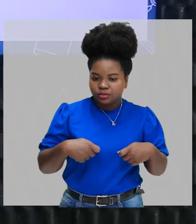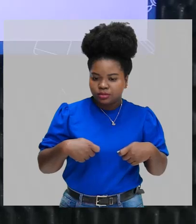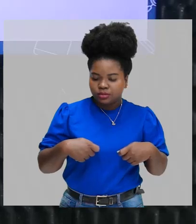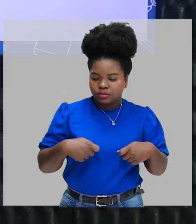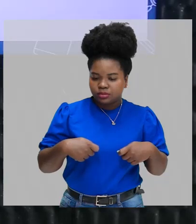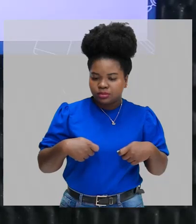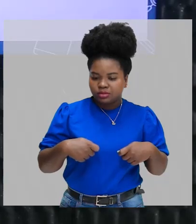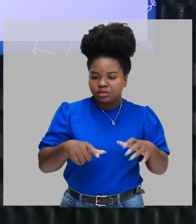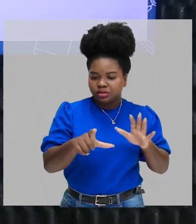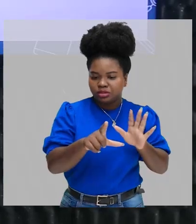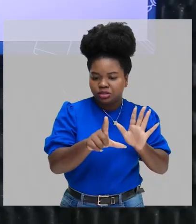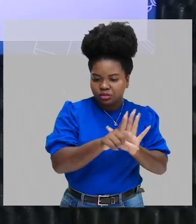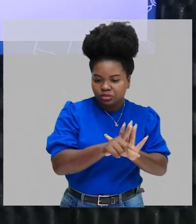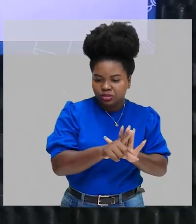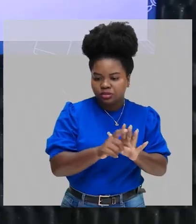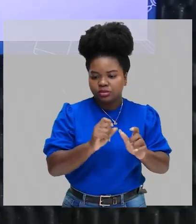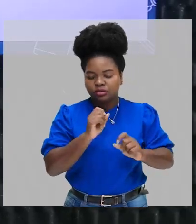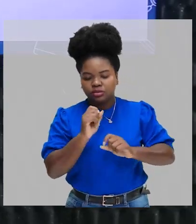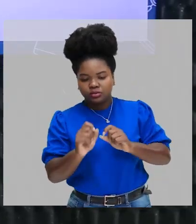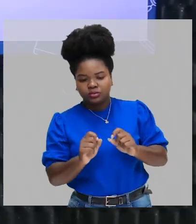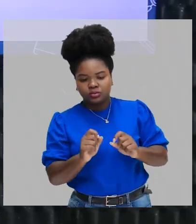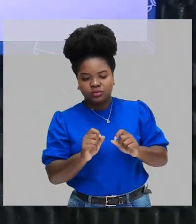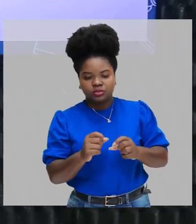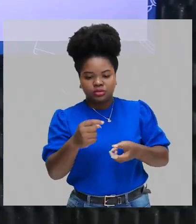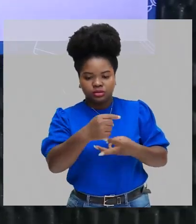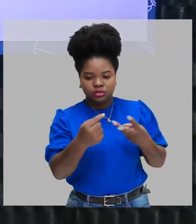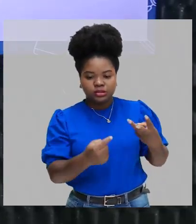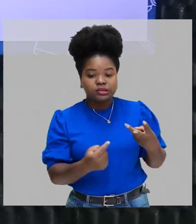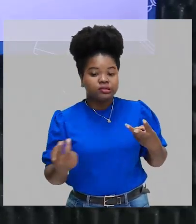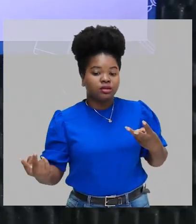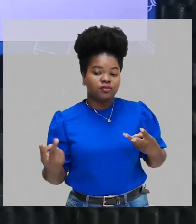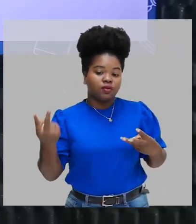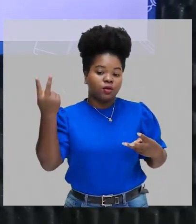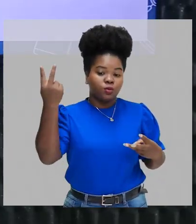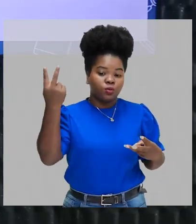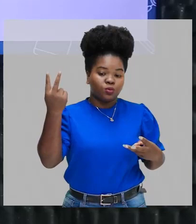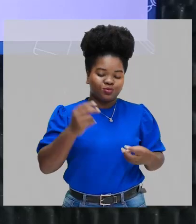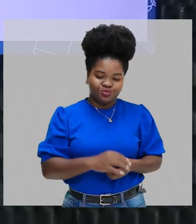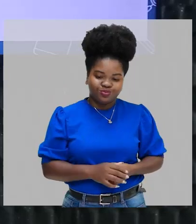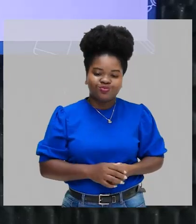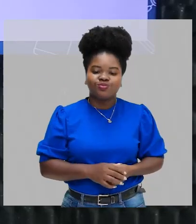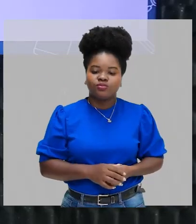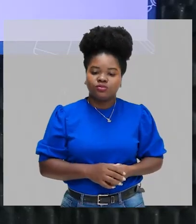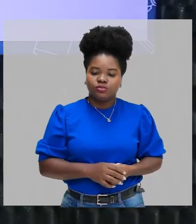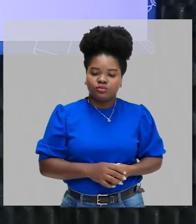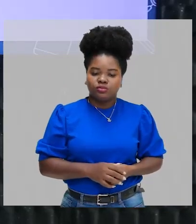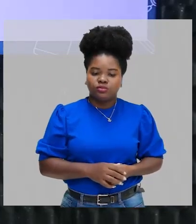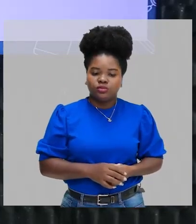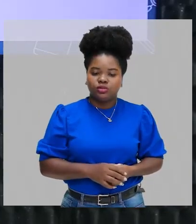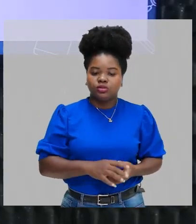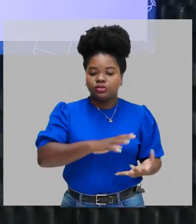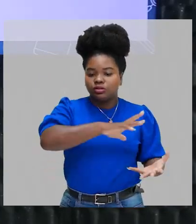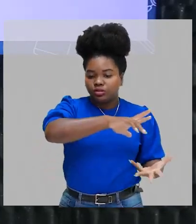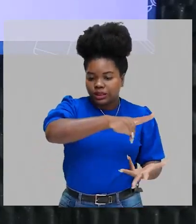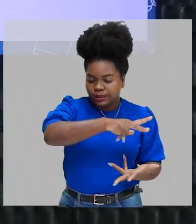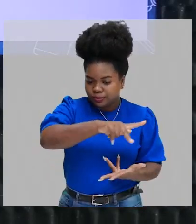de legitimar esses 3 valores num plano global, num plano